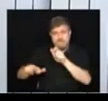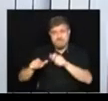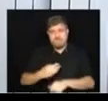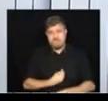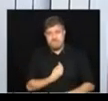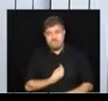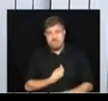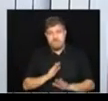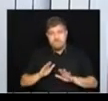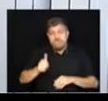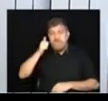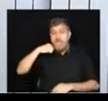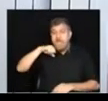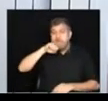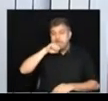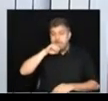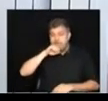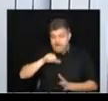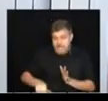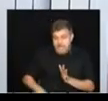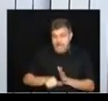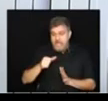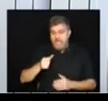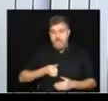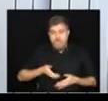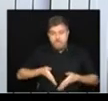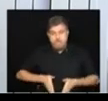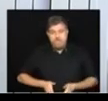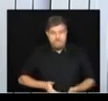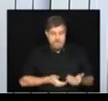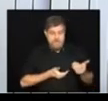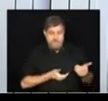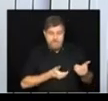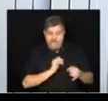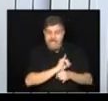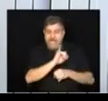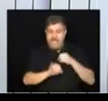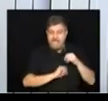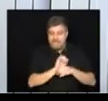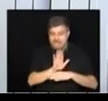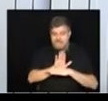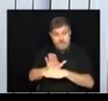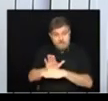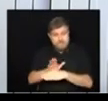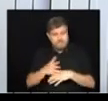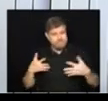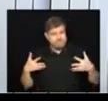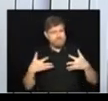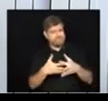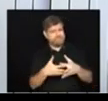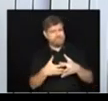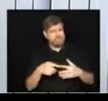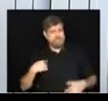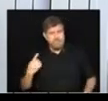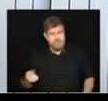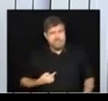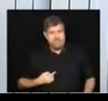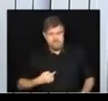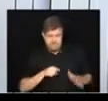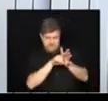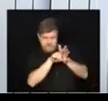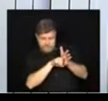primeira viagem, a internet tem mais ajudado ou atrapalhado? Porque nós encontramos muitos